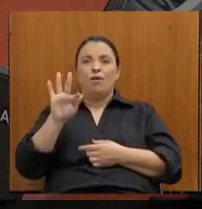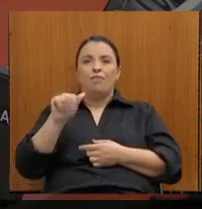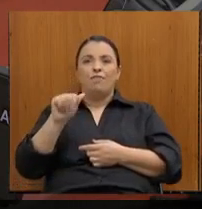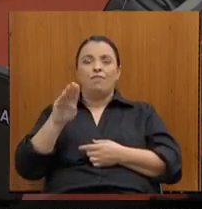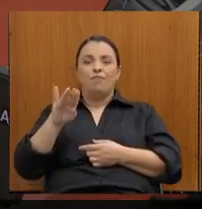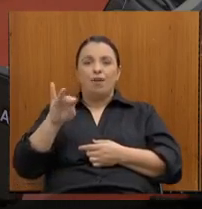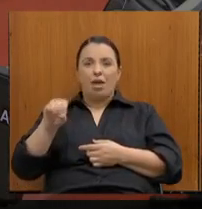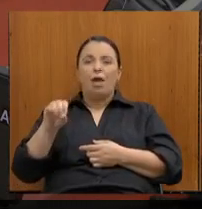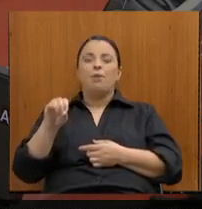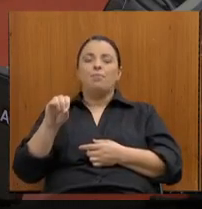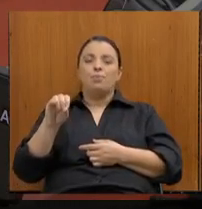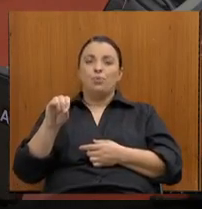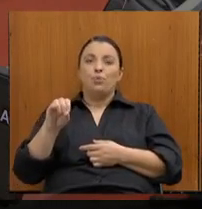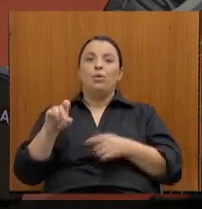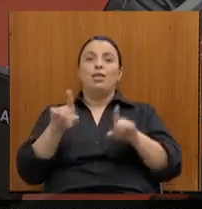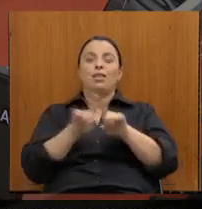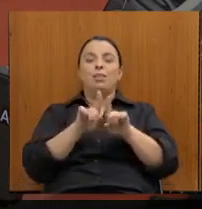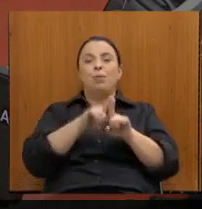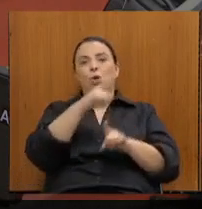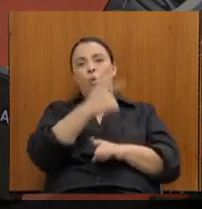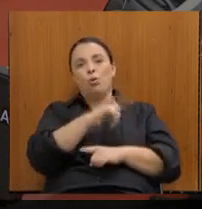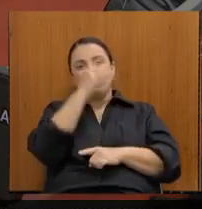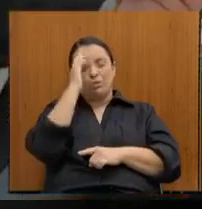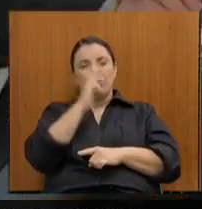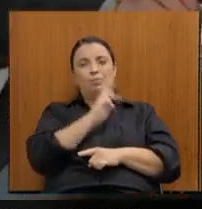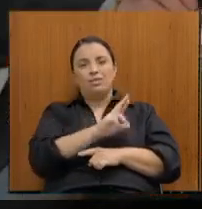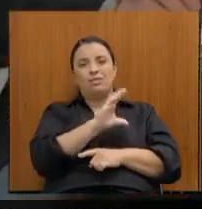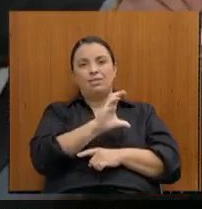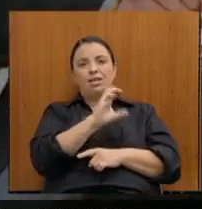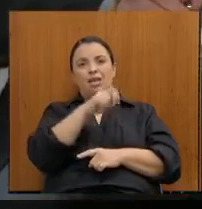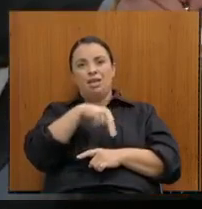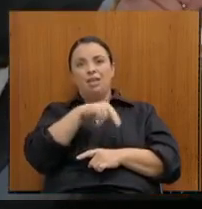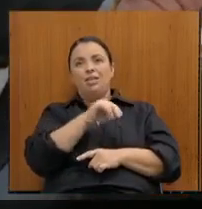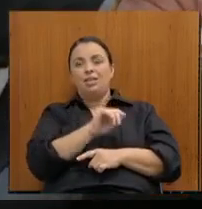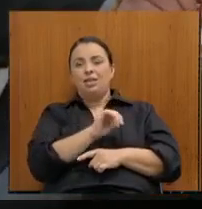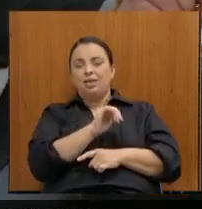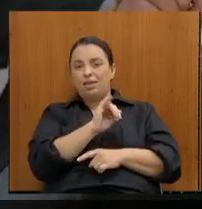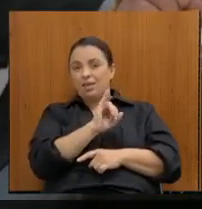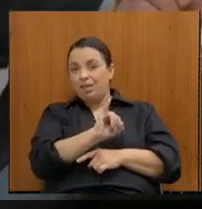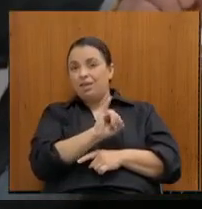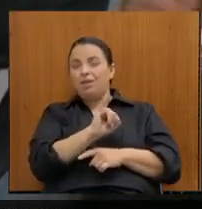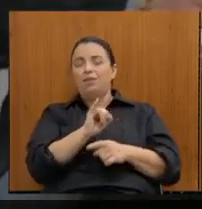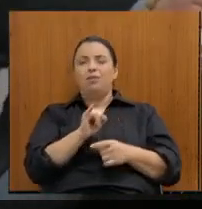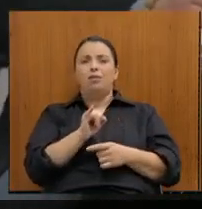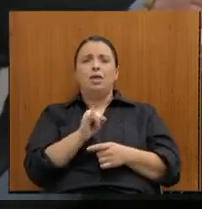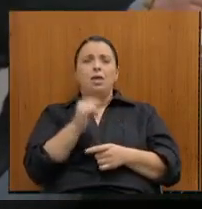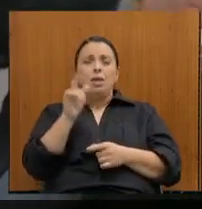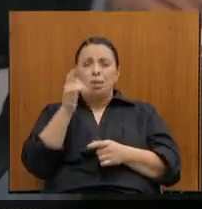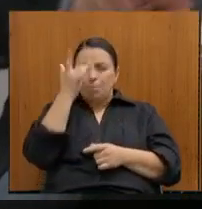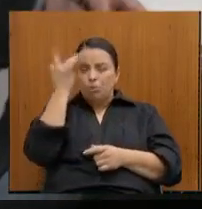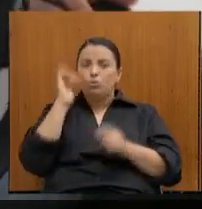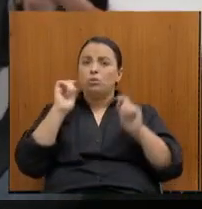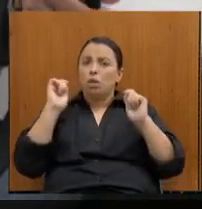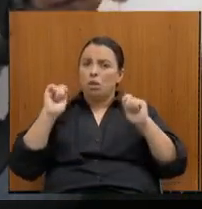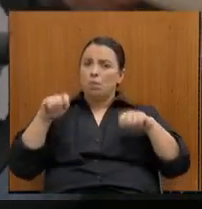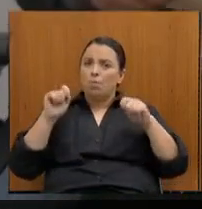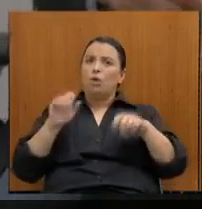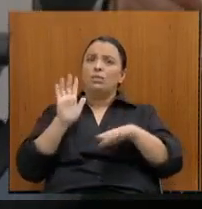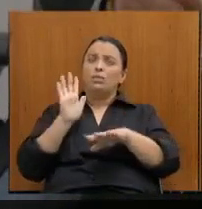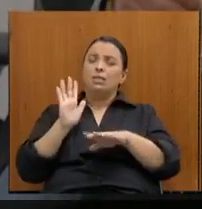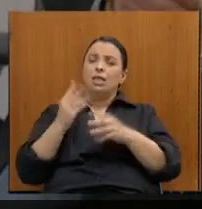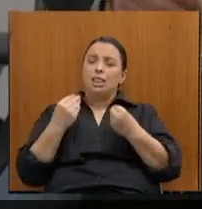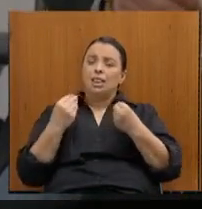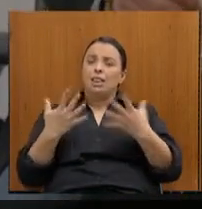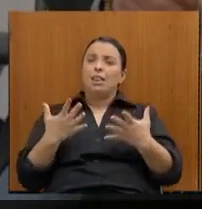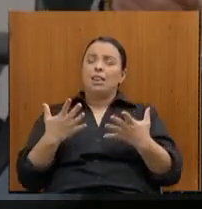emg Mazda serie enfim de tudo né atores que possam realmente da celeridade